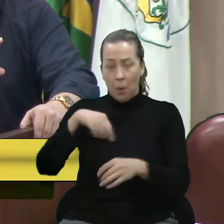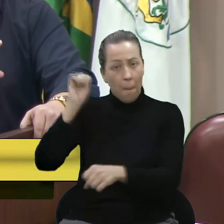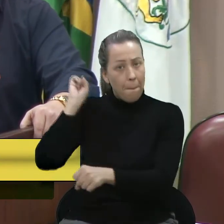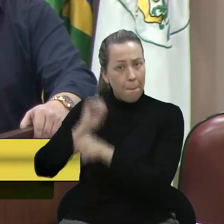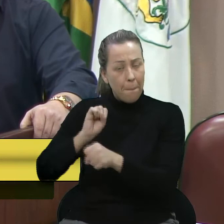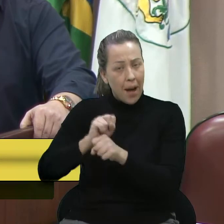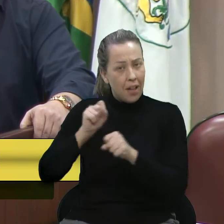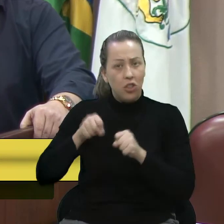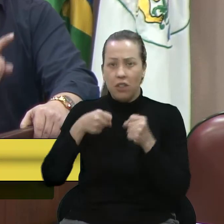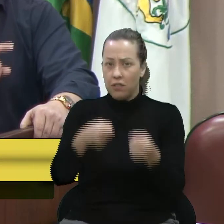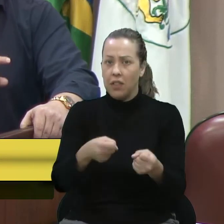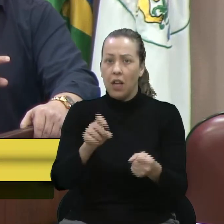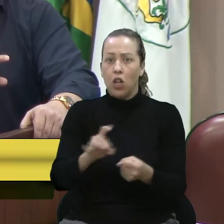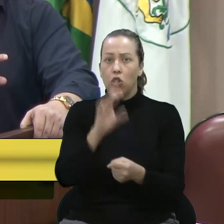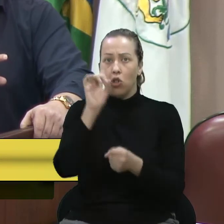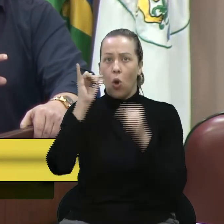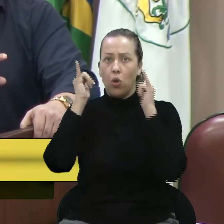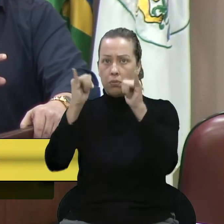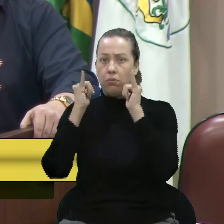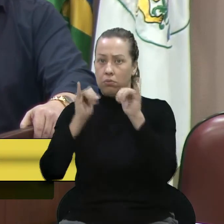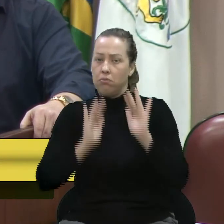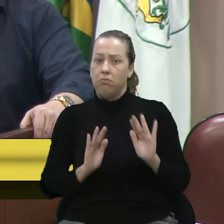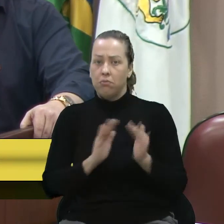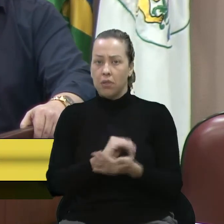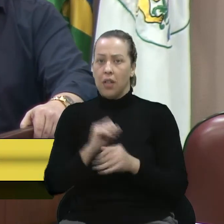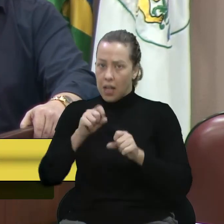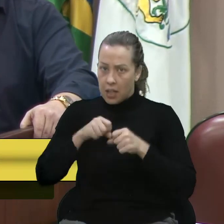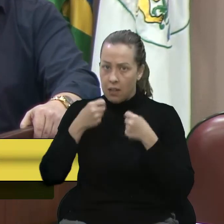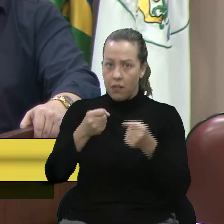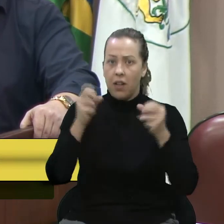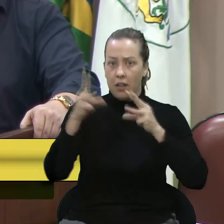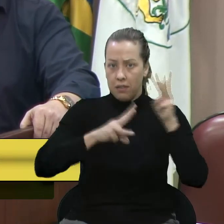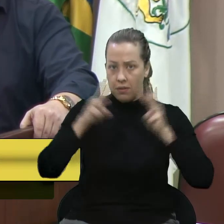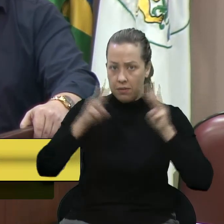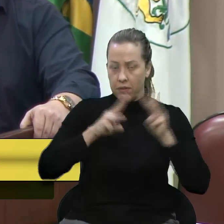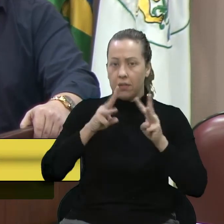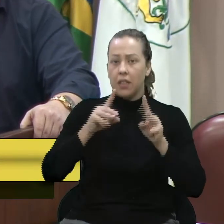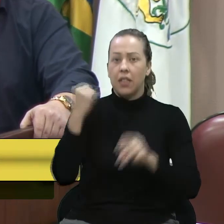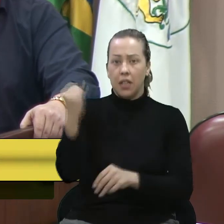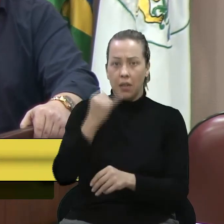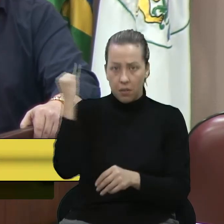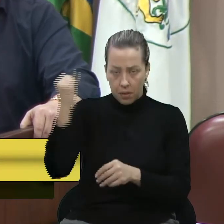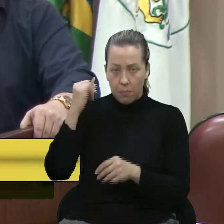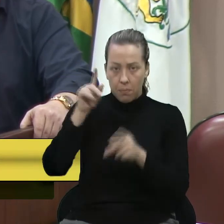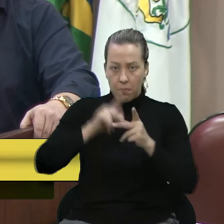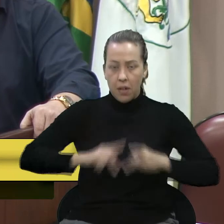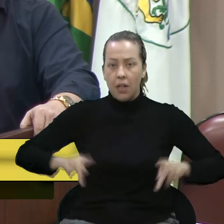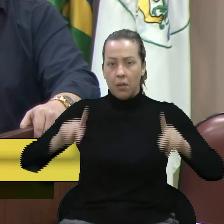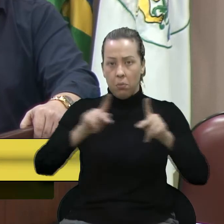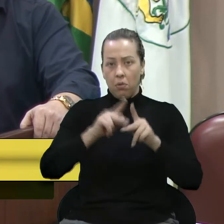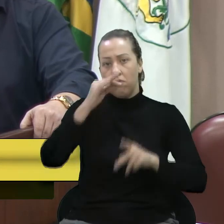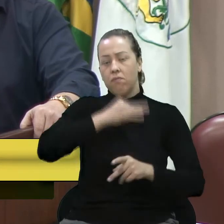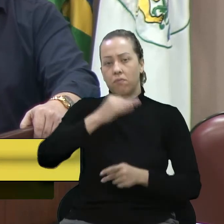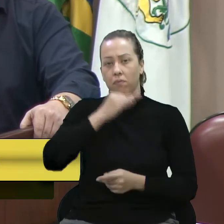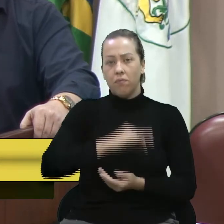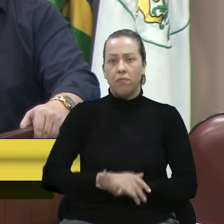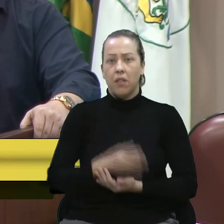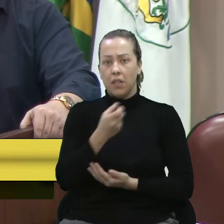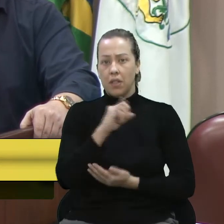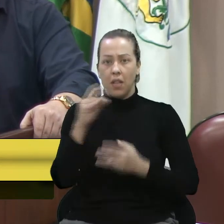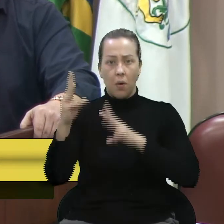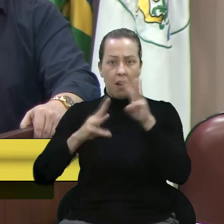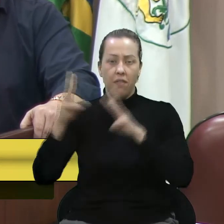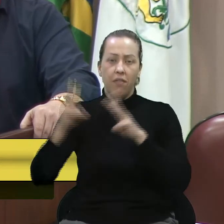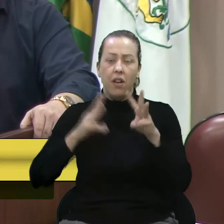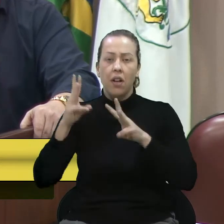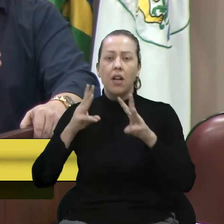de defender só o ônibus. Vamos defender a van aqui, que é importante para o município de Caxias do Sul. Que se não fosse as